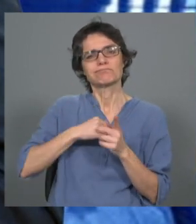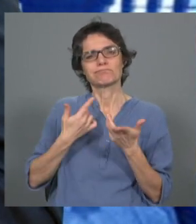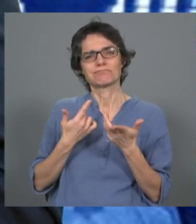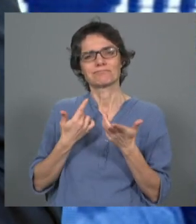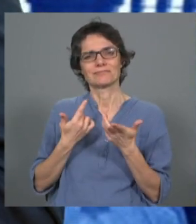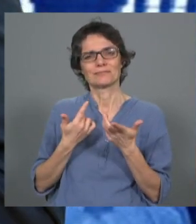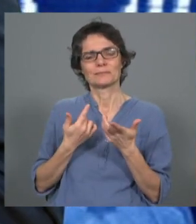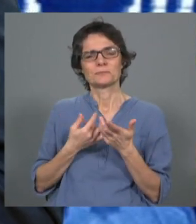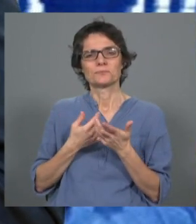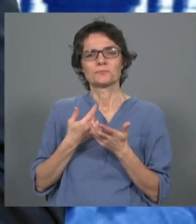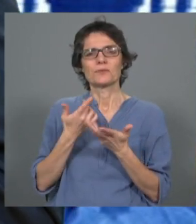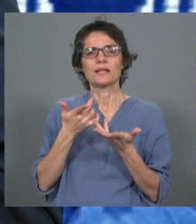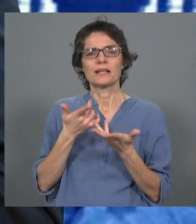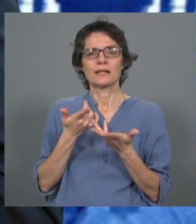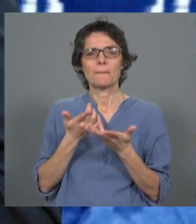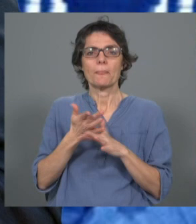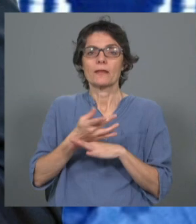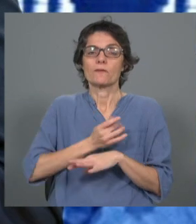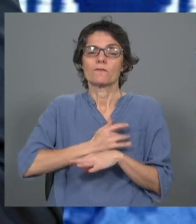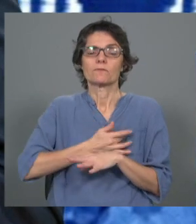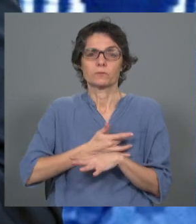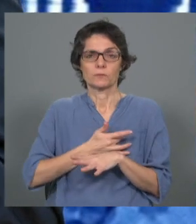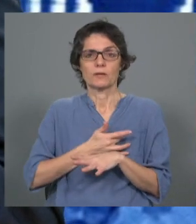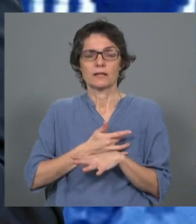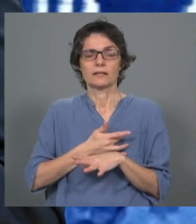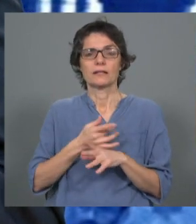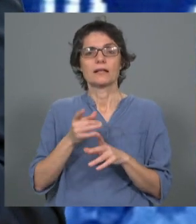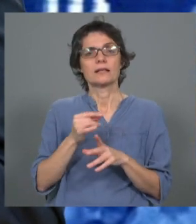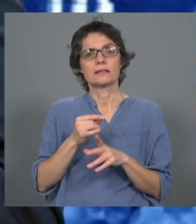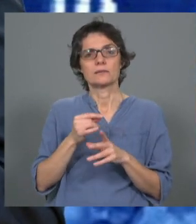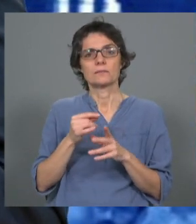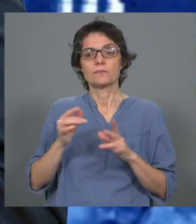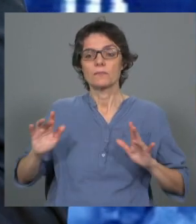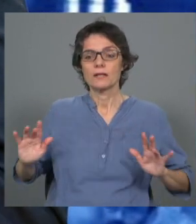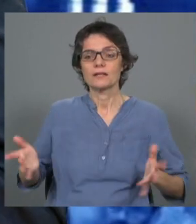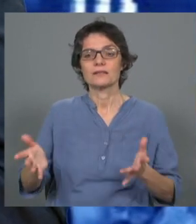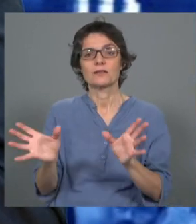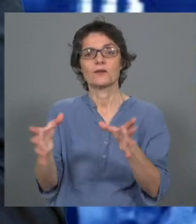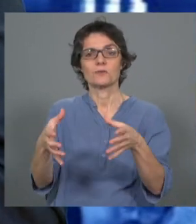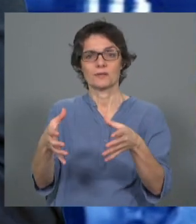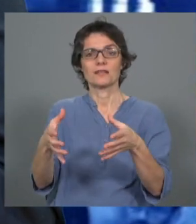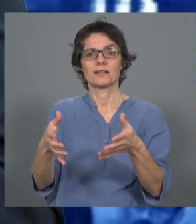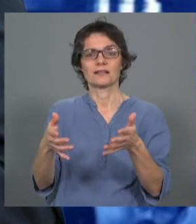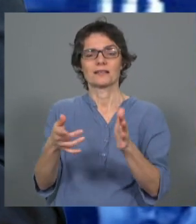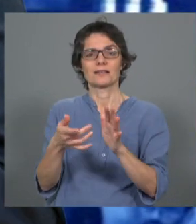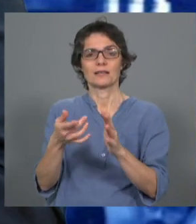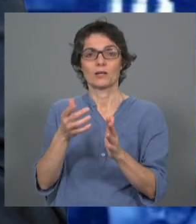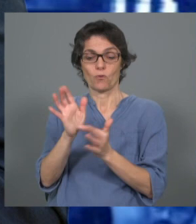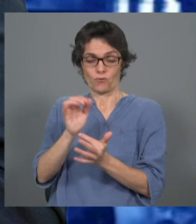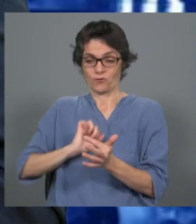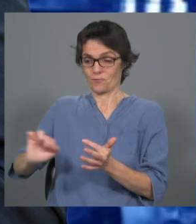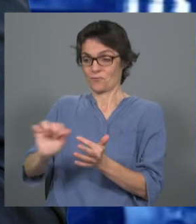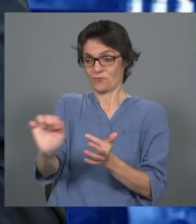vivência deste amor e percepção deste amor e ajudar a comunidade a beber esta seiva, esta